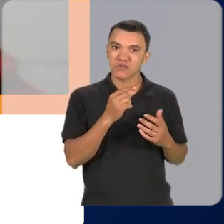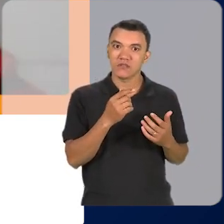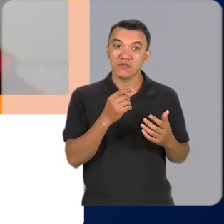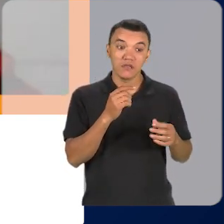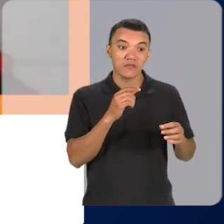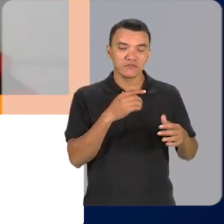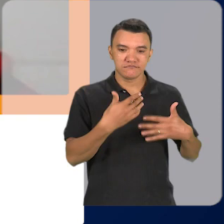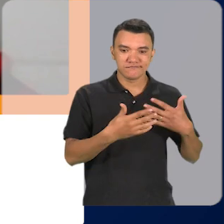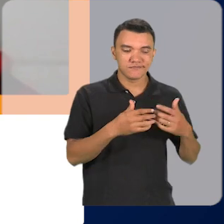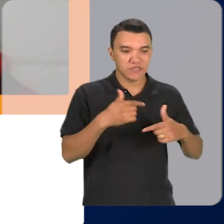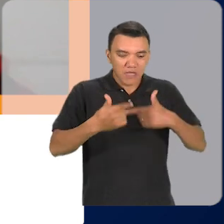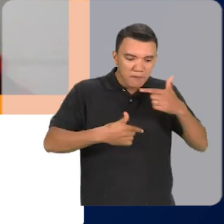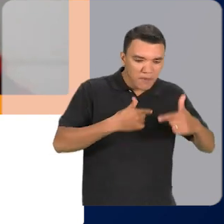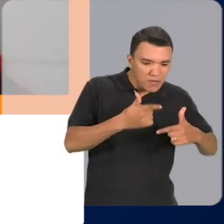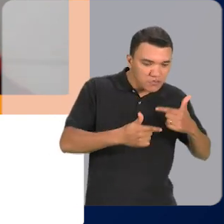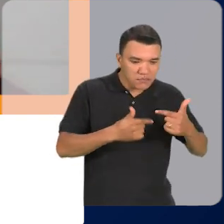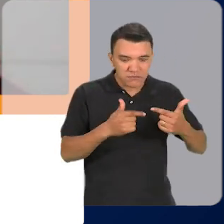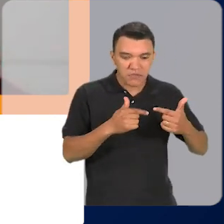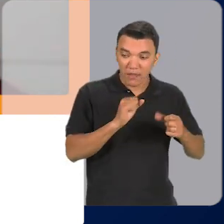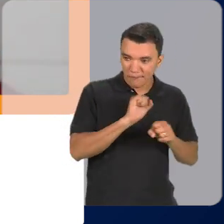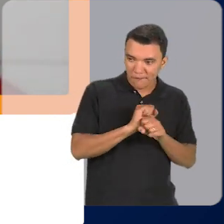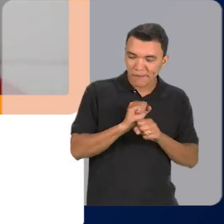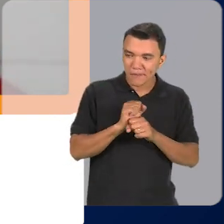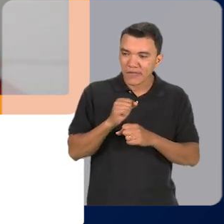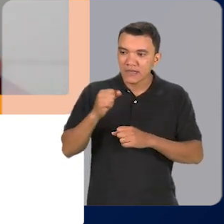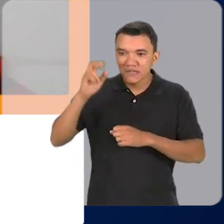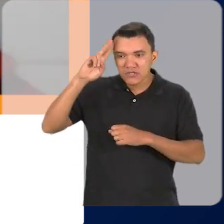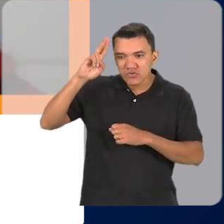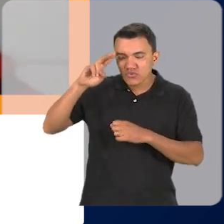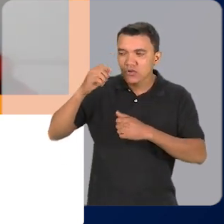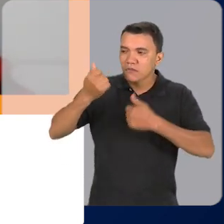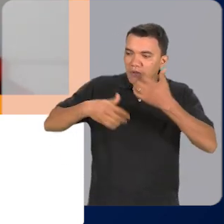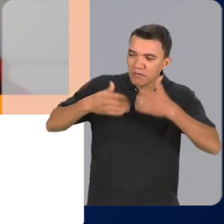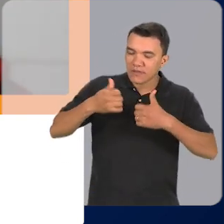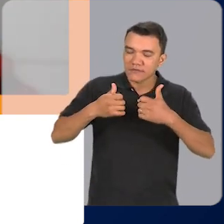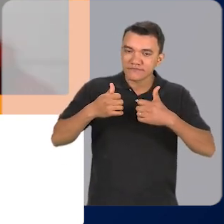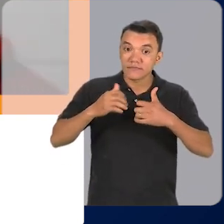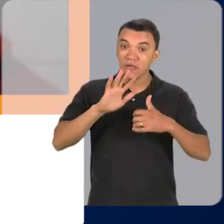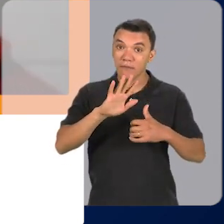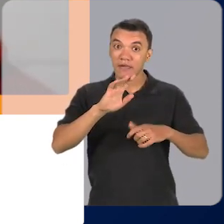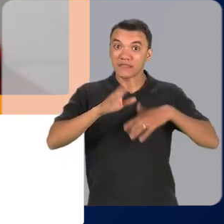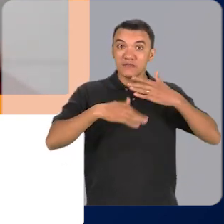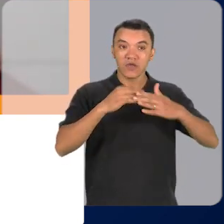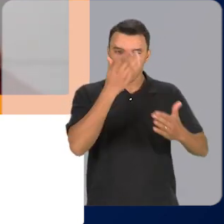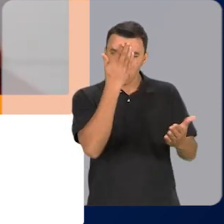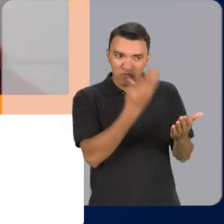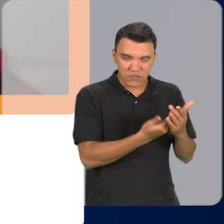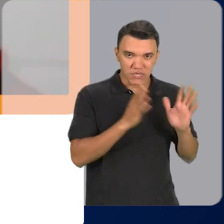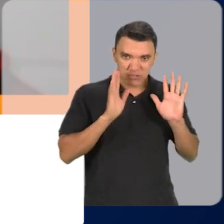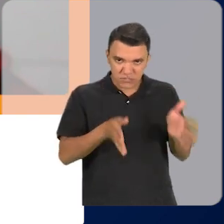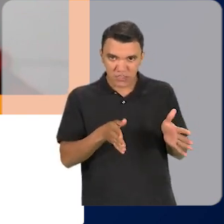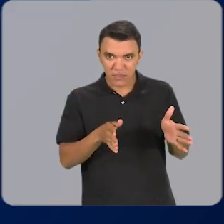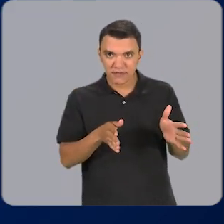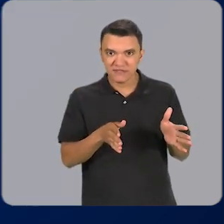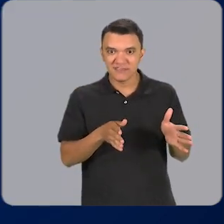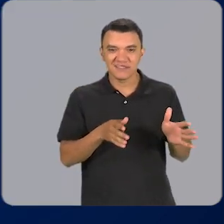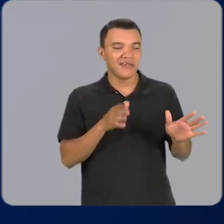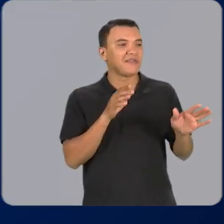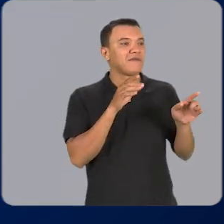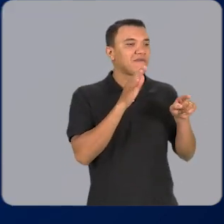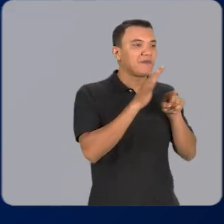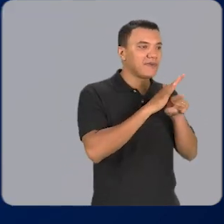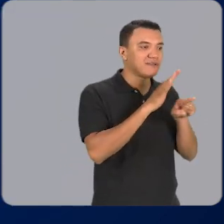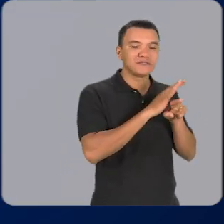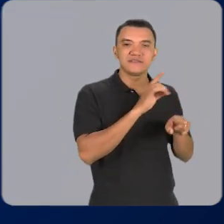para contar suas histórias, mas quando eles têm a confiança, aí você nem pergunta mais. Isso durou quanto tempo,